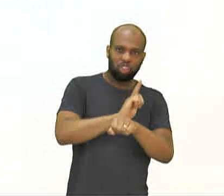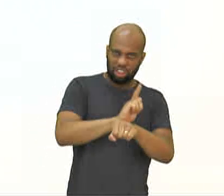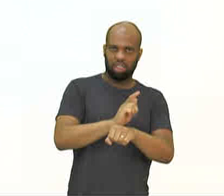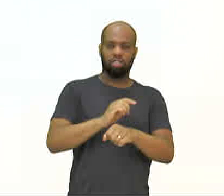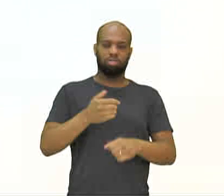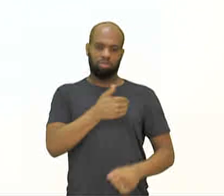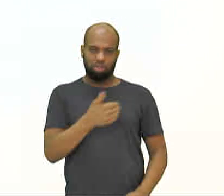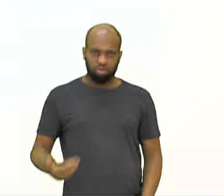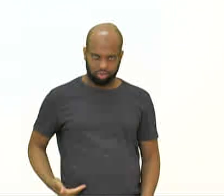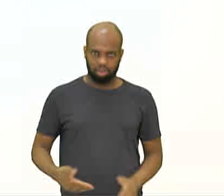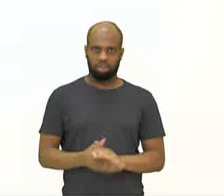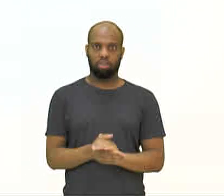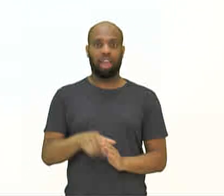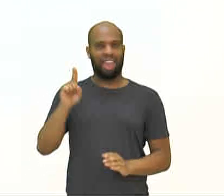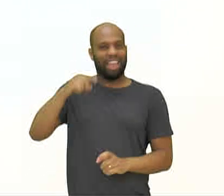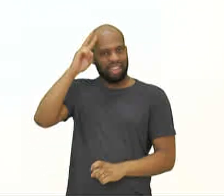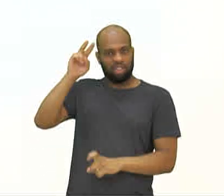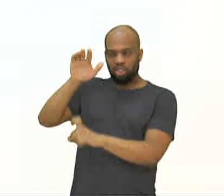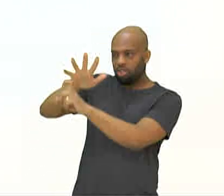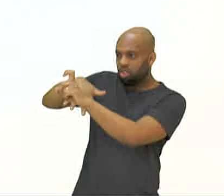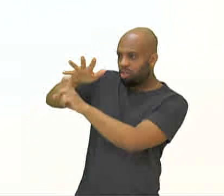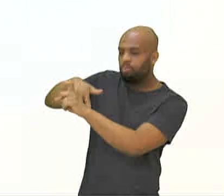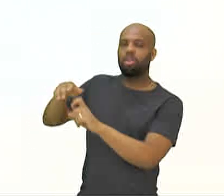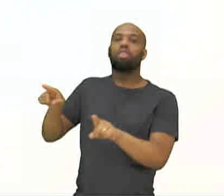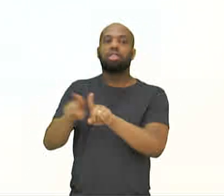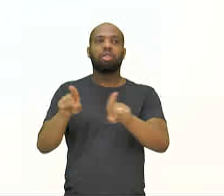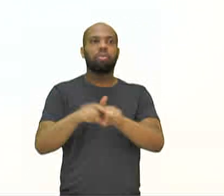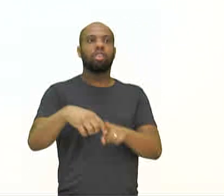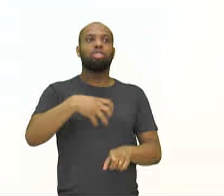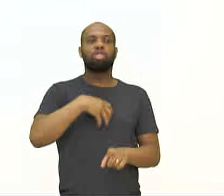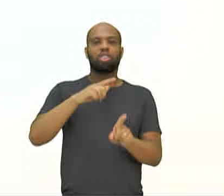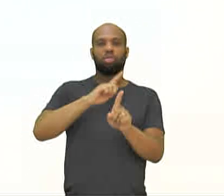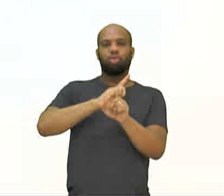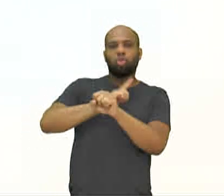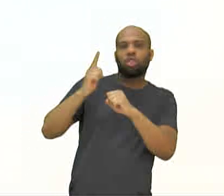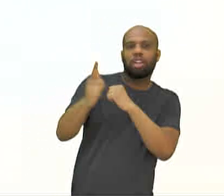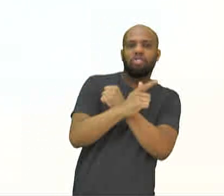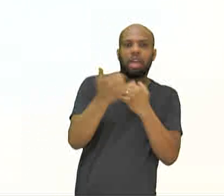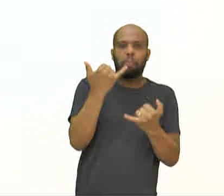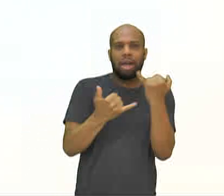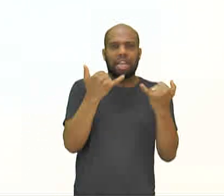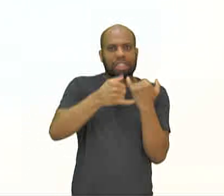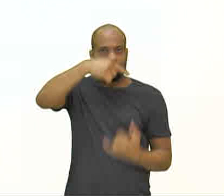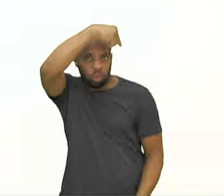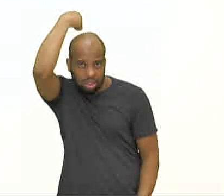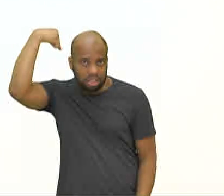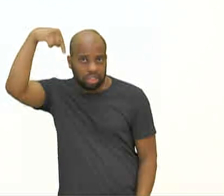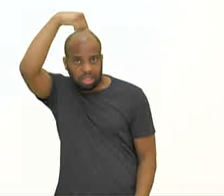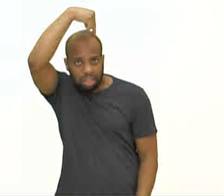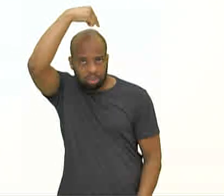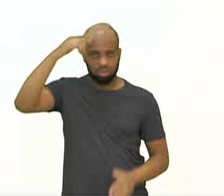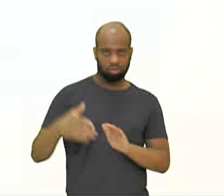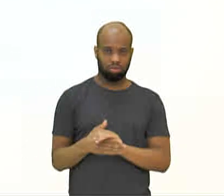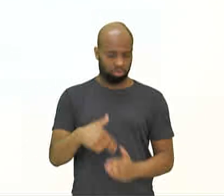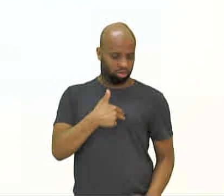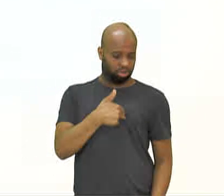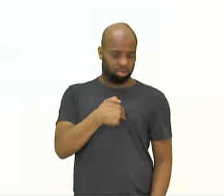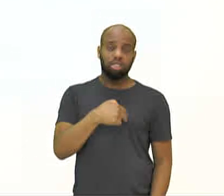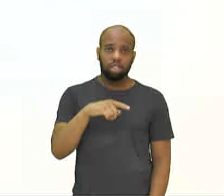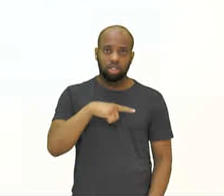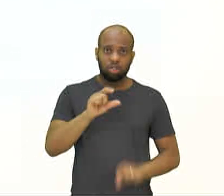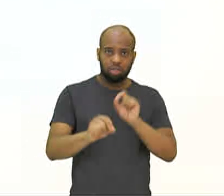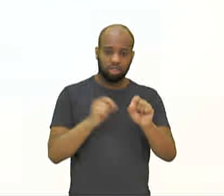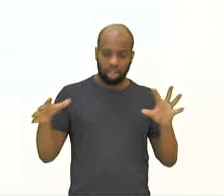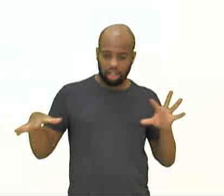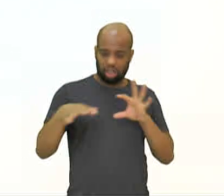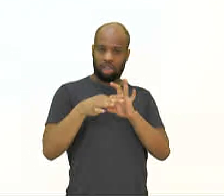Vargas era constituída de maneira hagiográfica, como se fosse uma biografia de um santo, né? Vargas seria